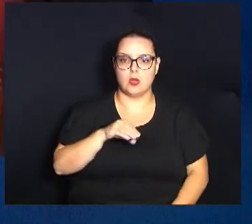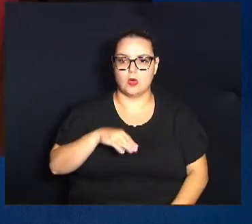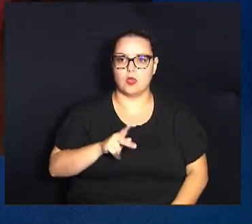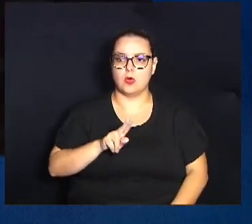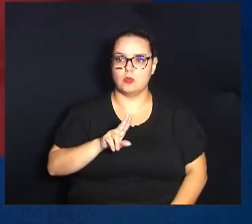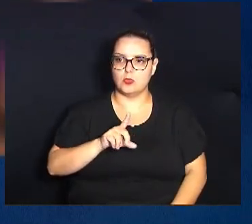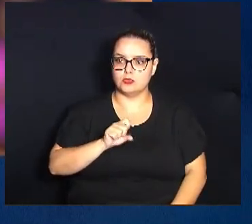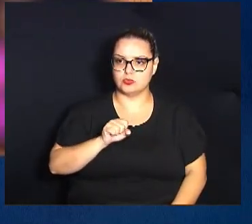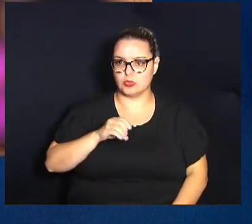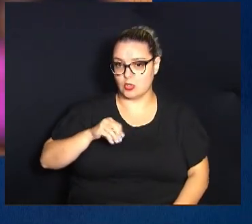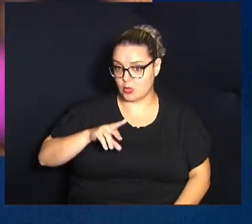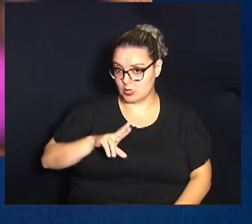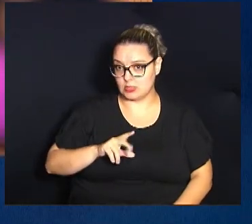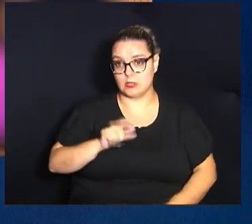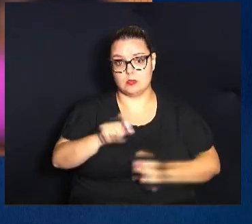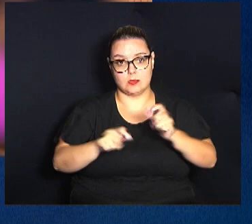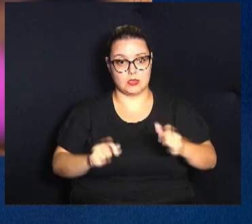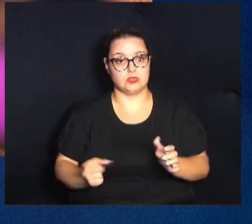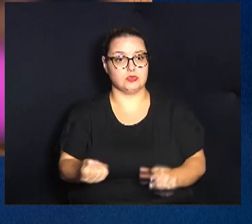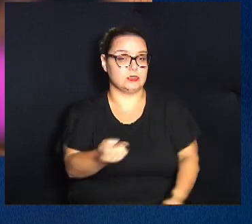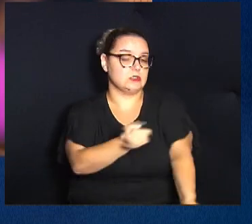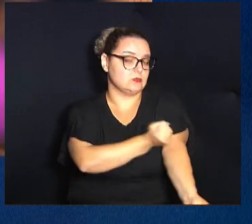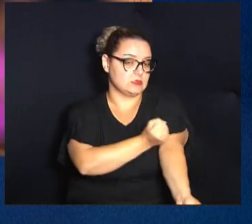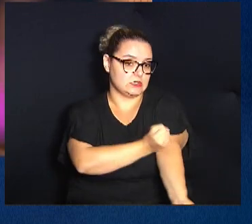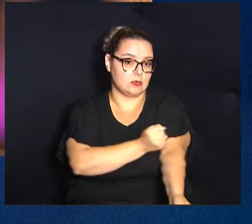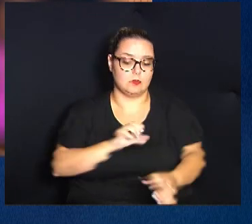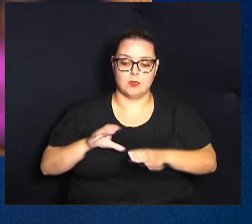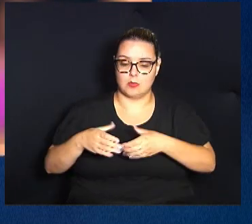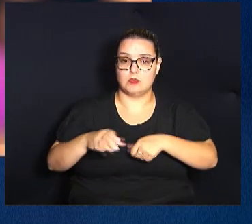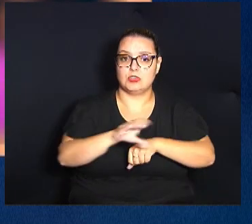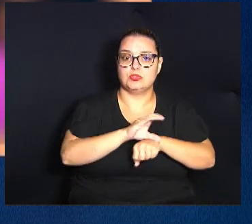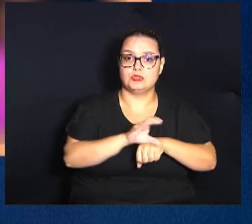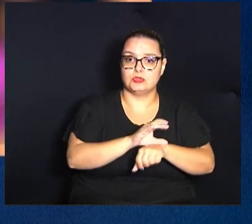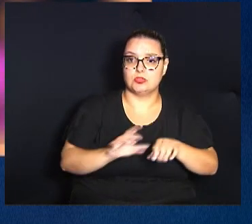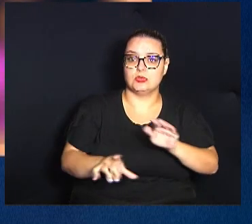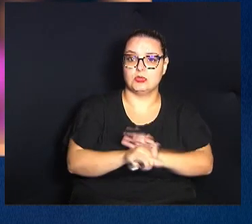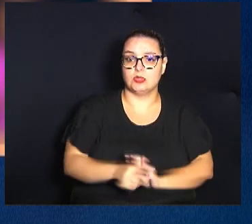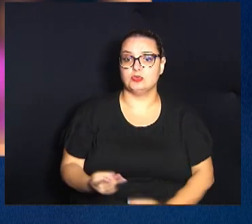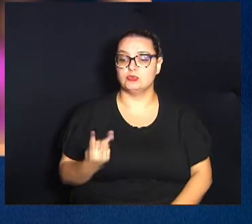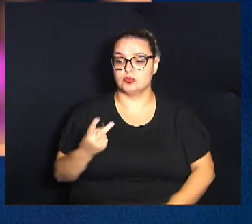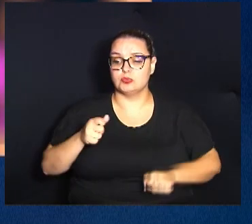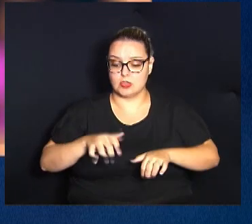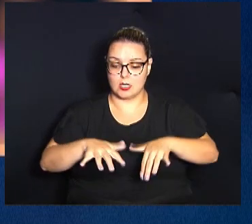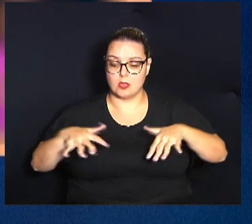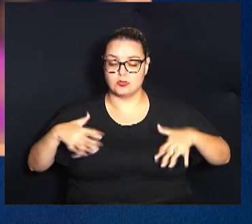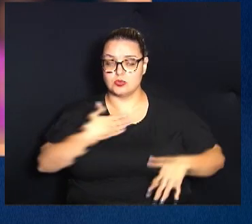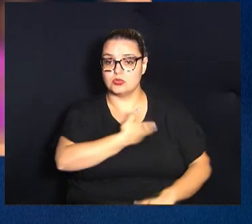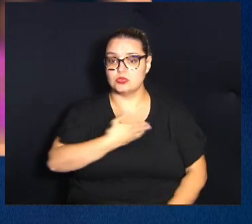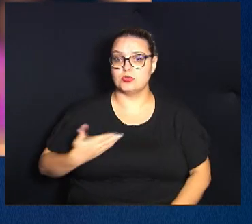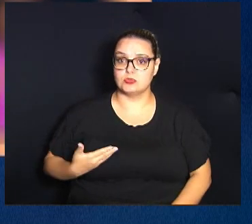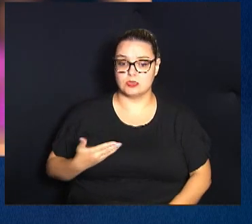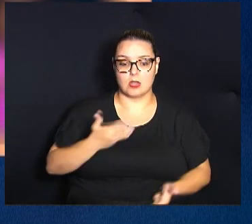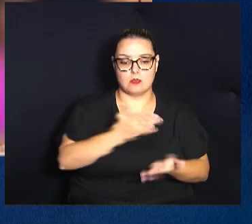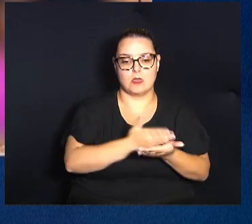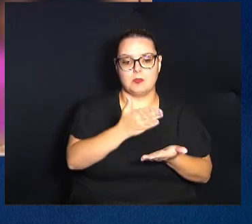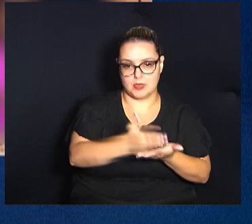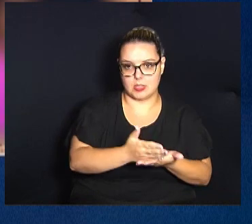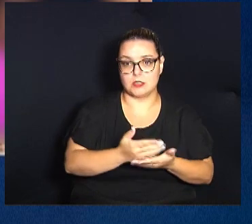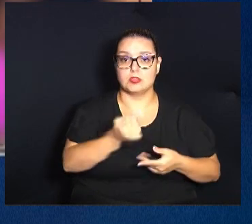de drogas. Comissão de Legalidade da Câmara realiza 2 audiências públicas em sequência e